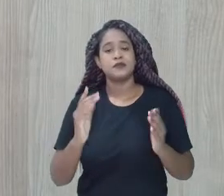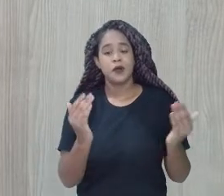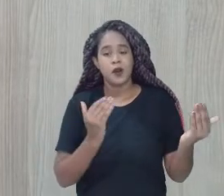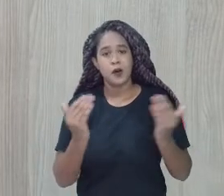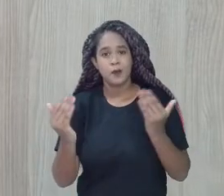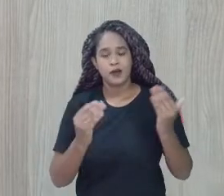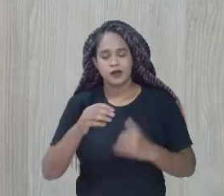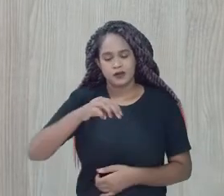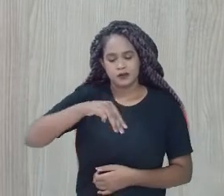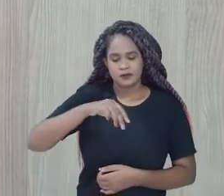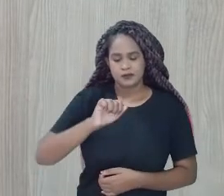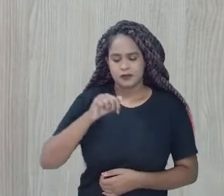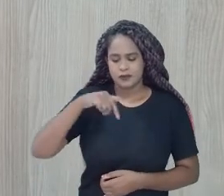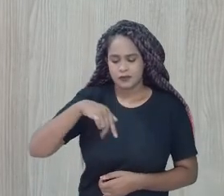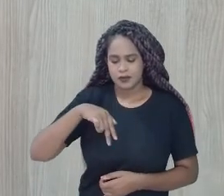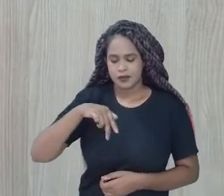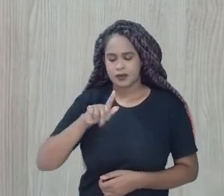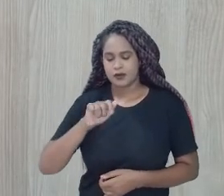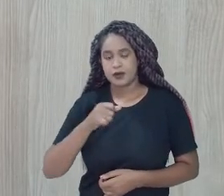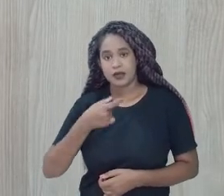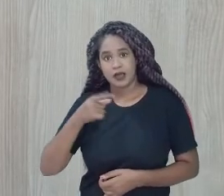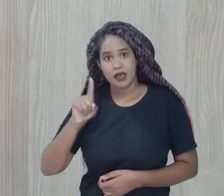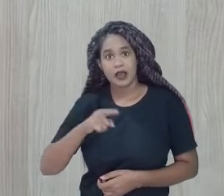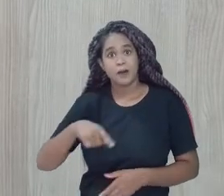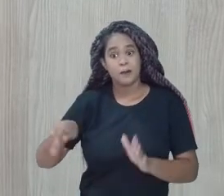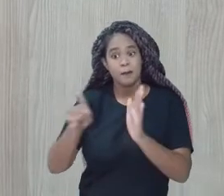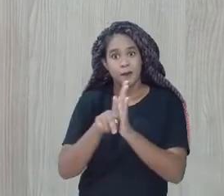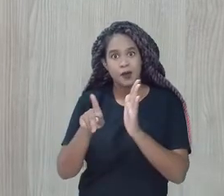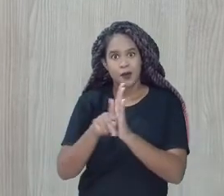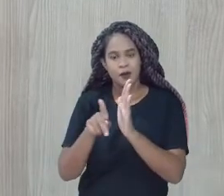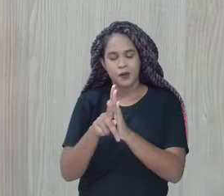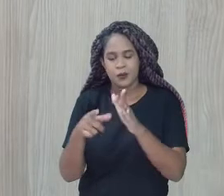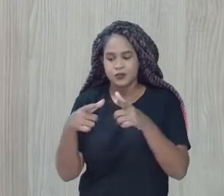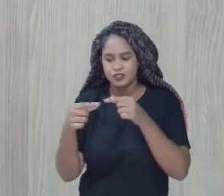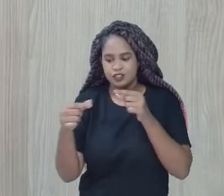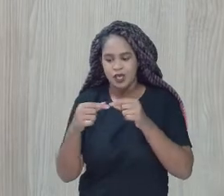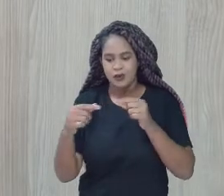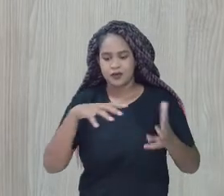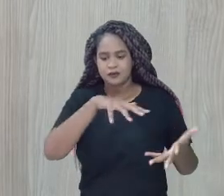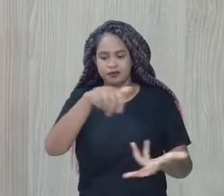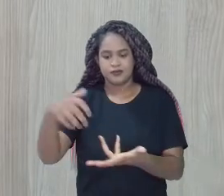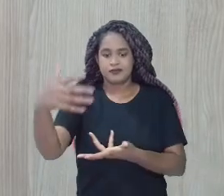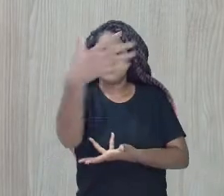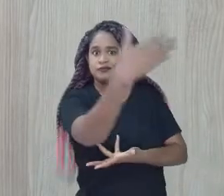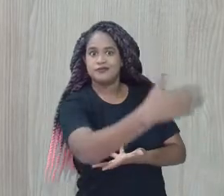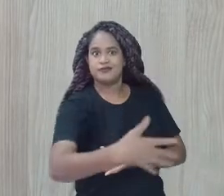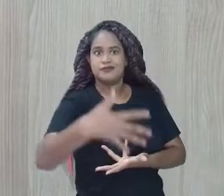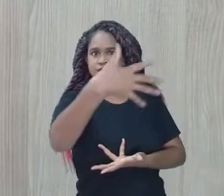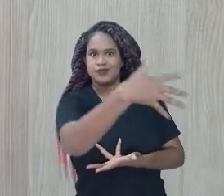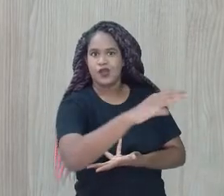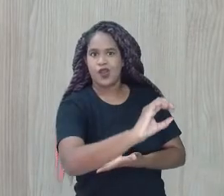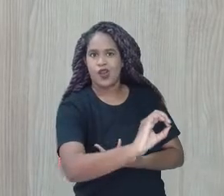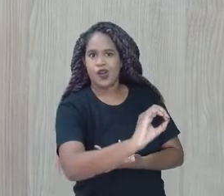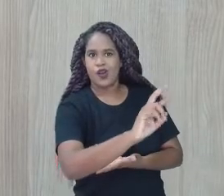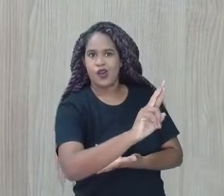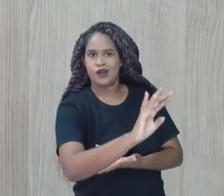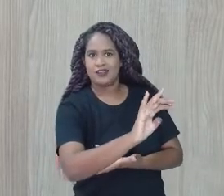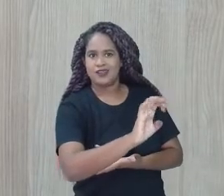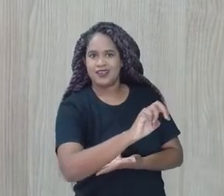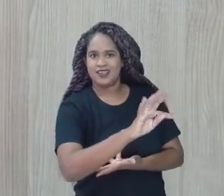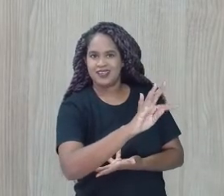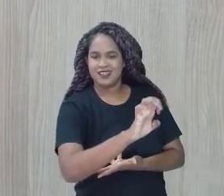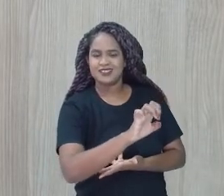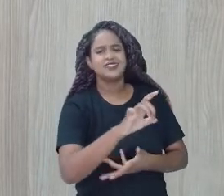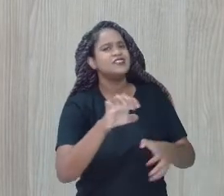os mangás que são lá do Japão, estão no Oriente, e a gente consegue perceber uma estrutura muito parecida.